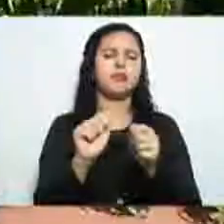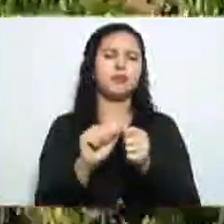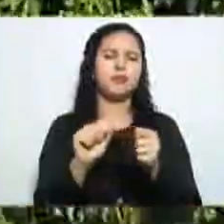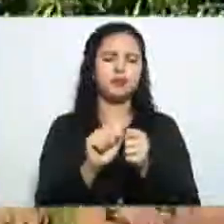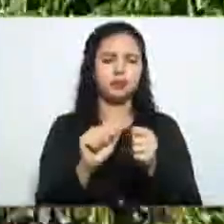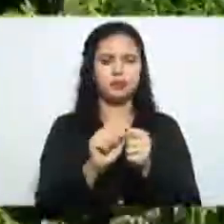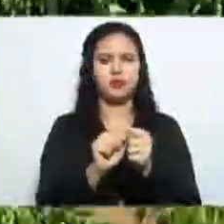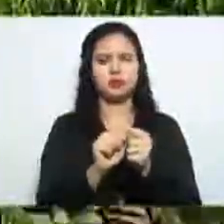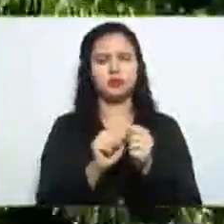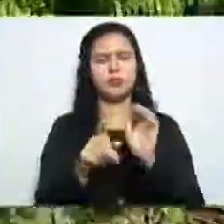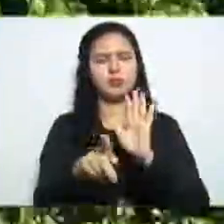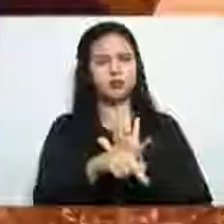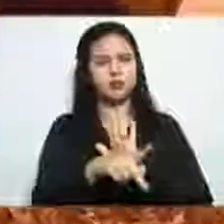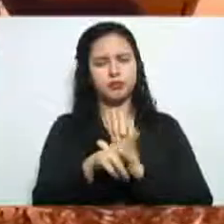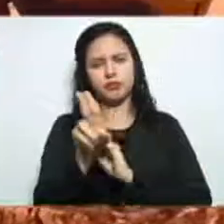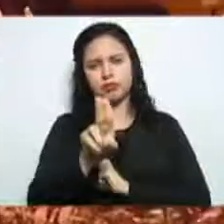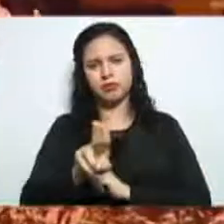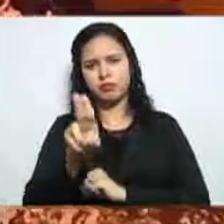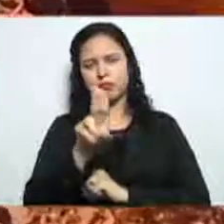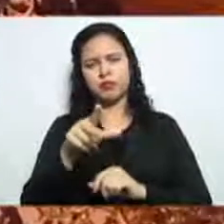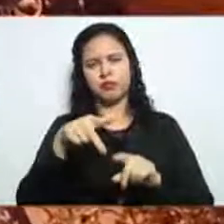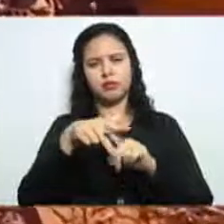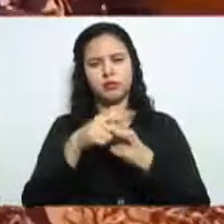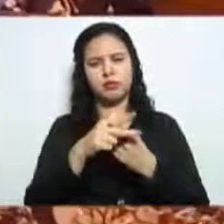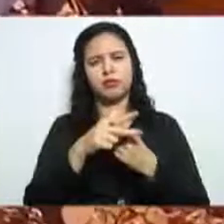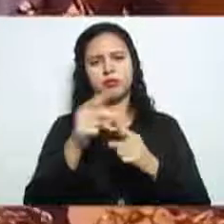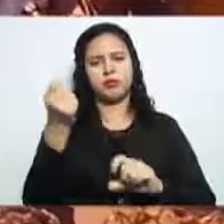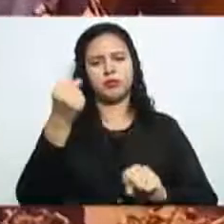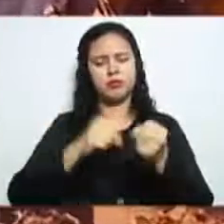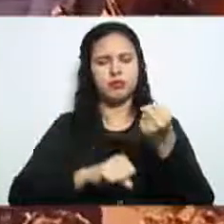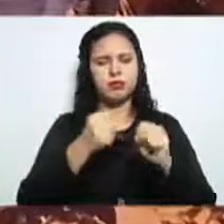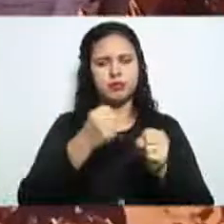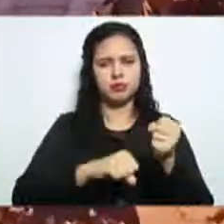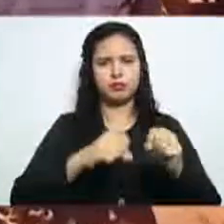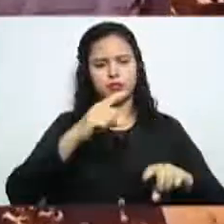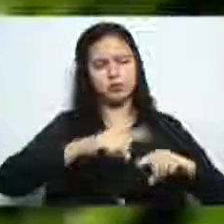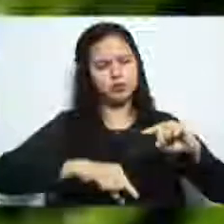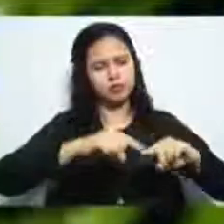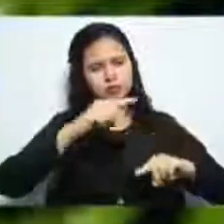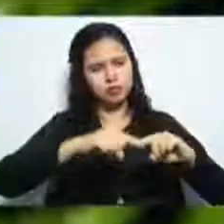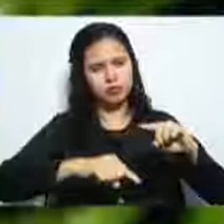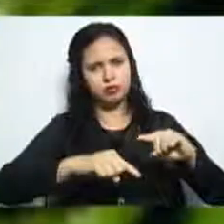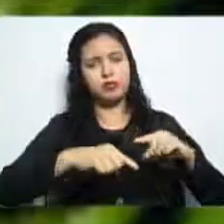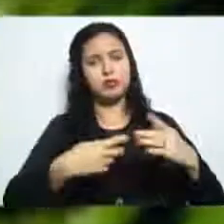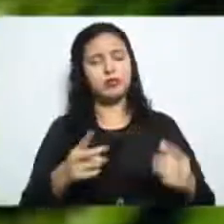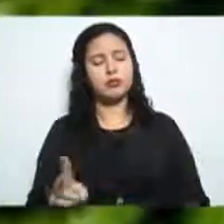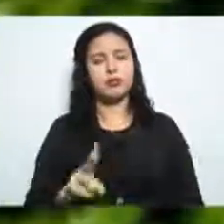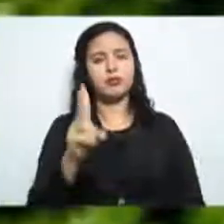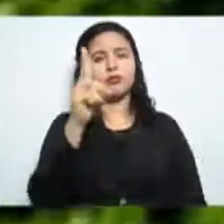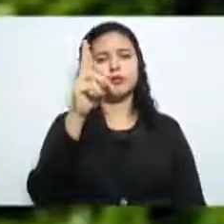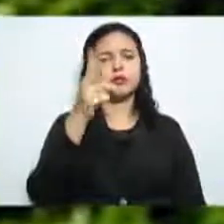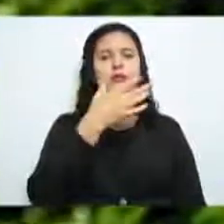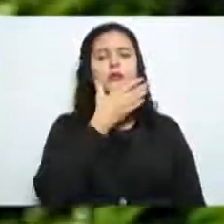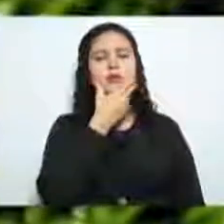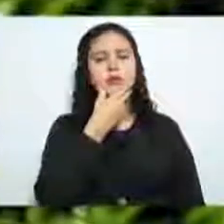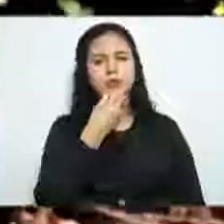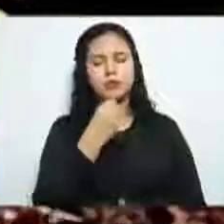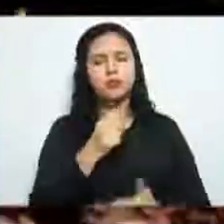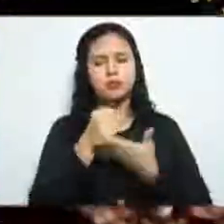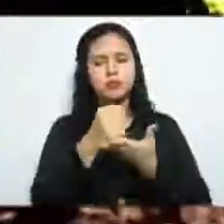das operações com o uso de máquinas e outras ferramentas mecânicas. Com a valorização do homem no